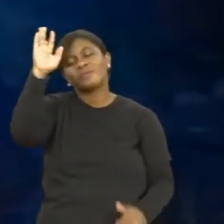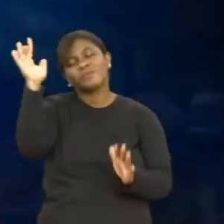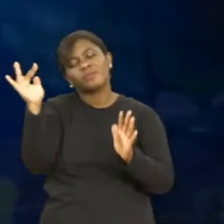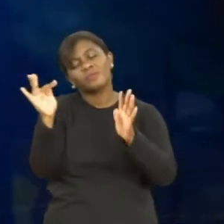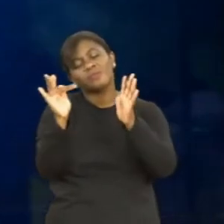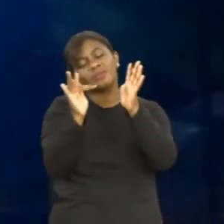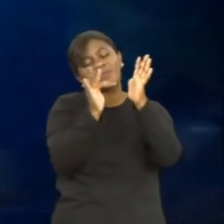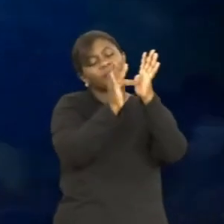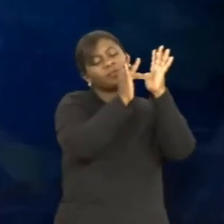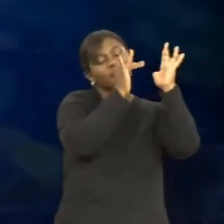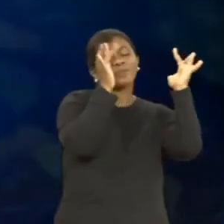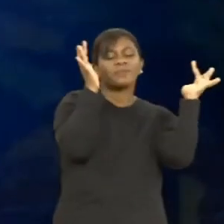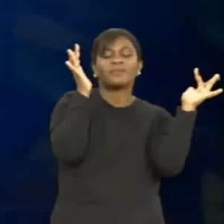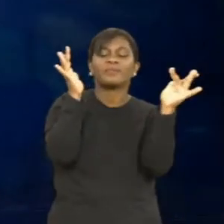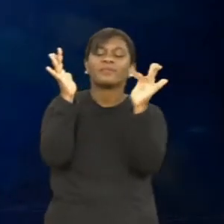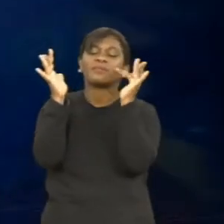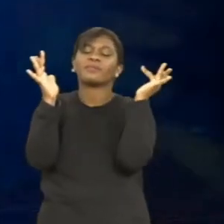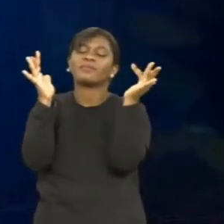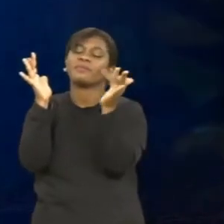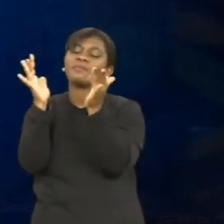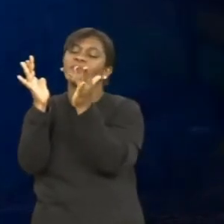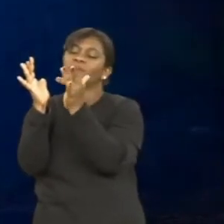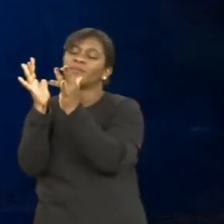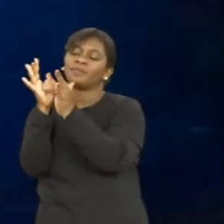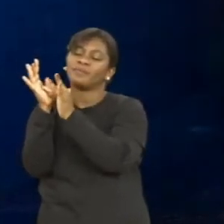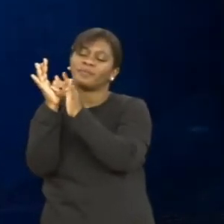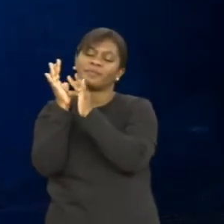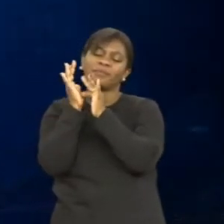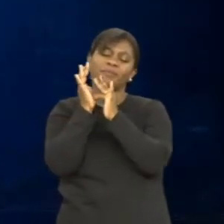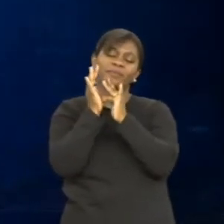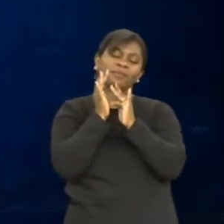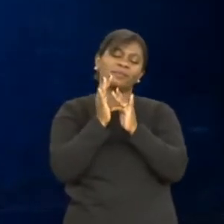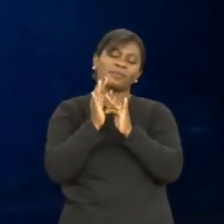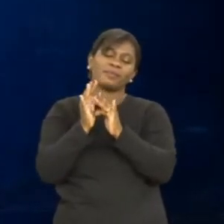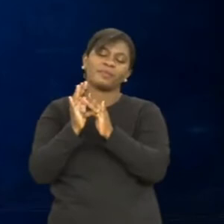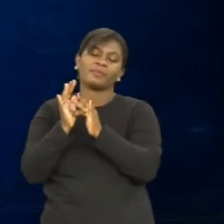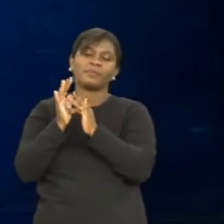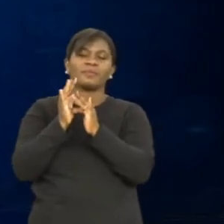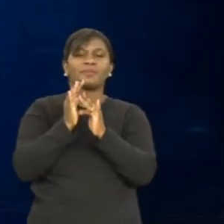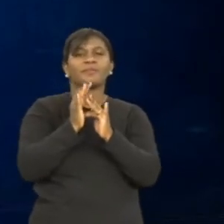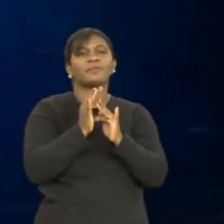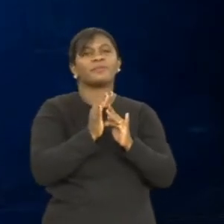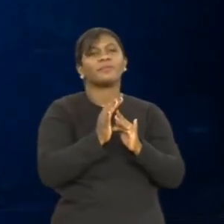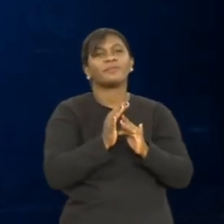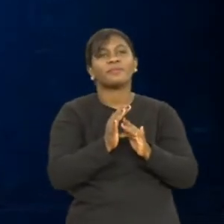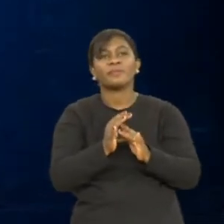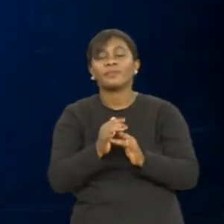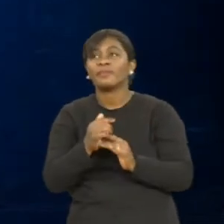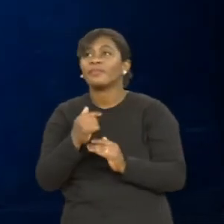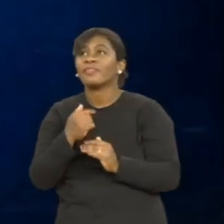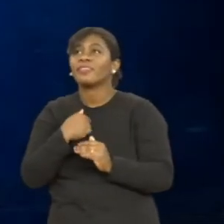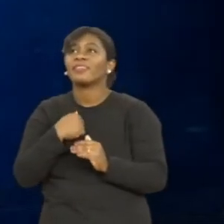Come. ansioso espero.